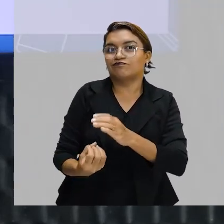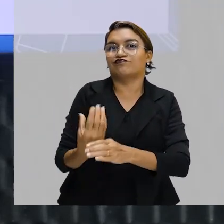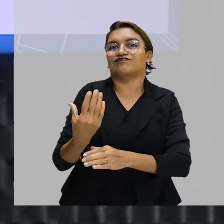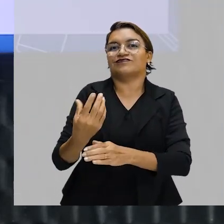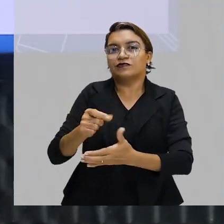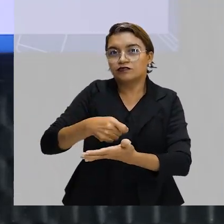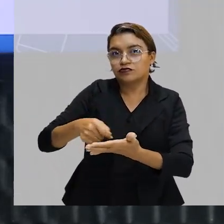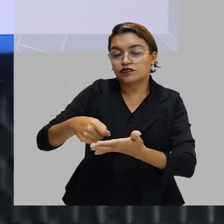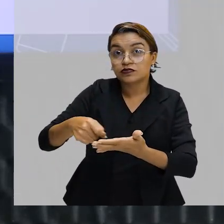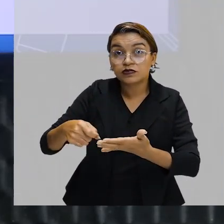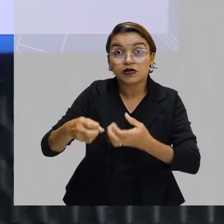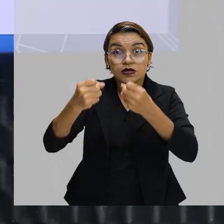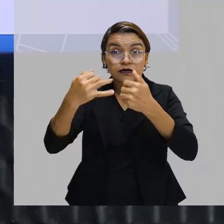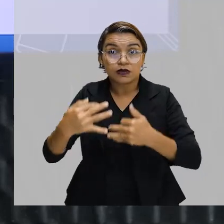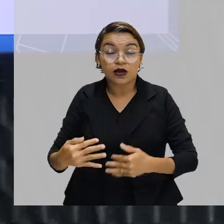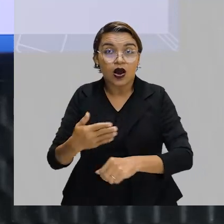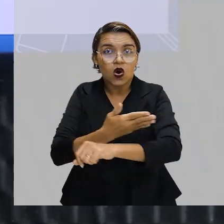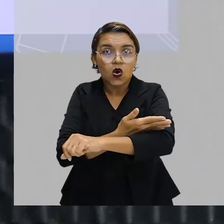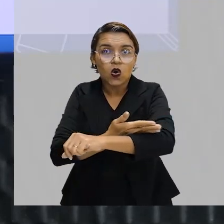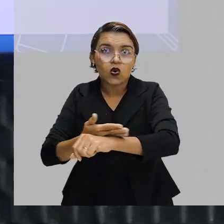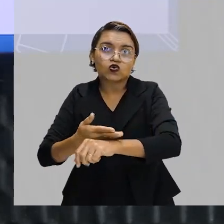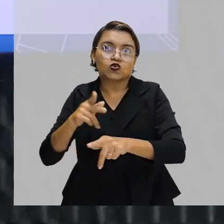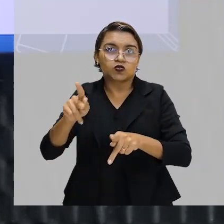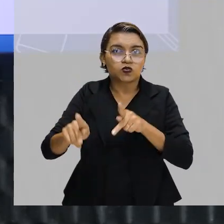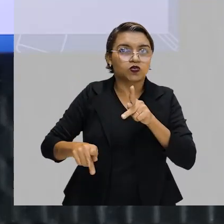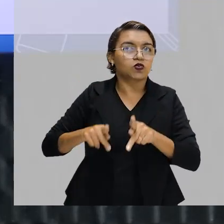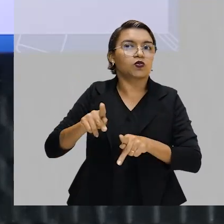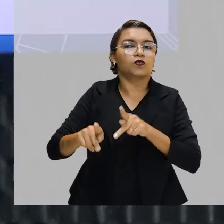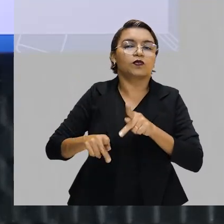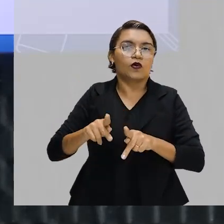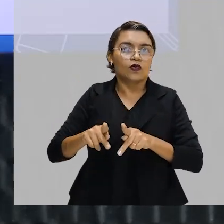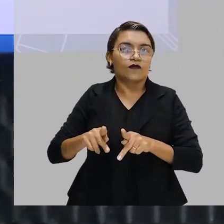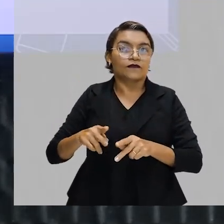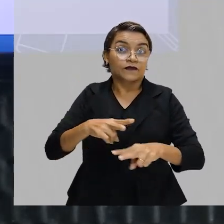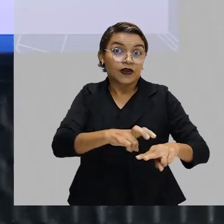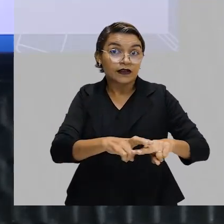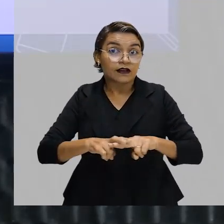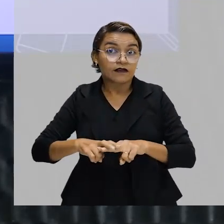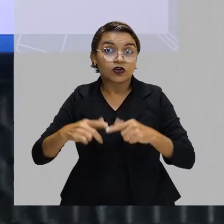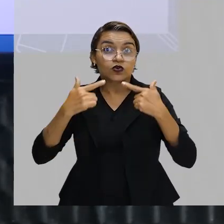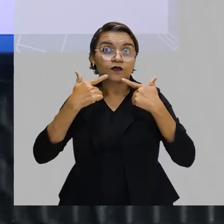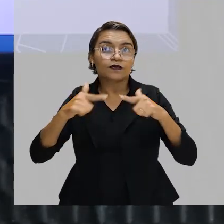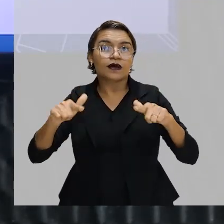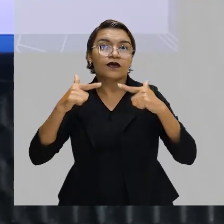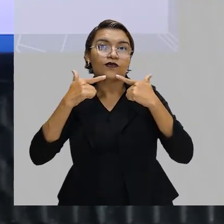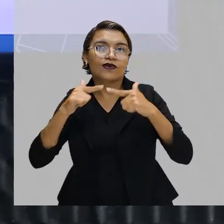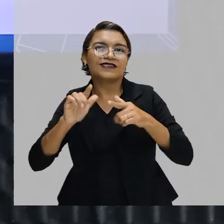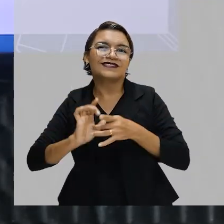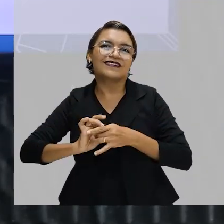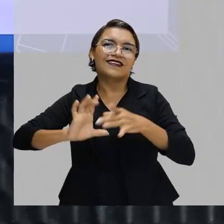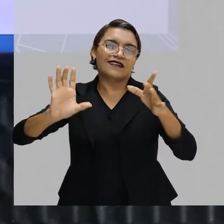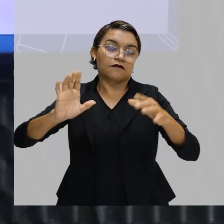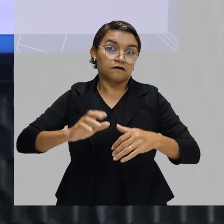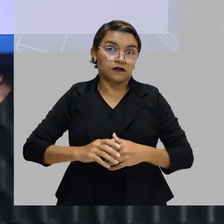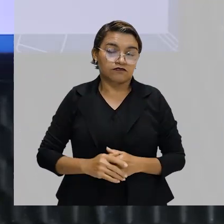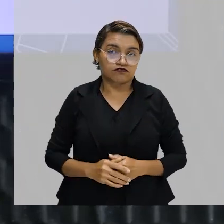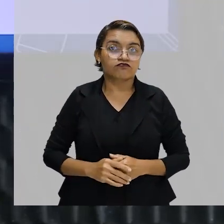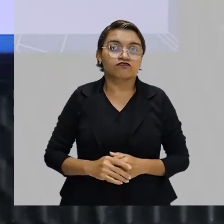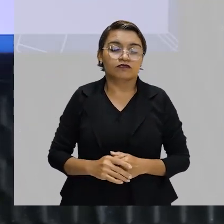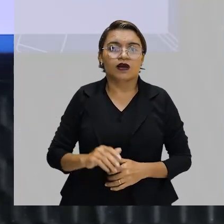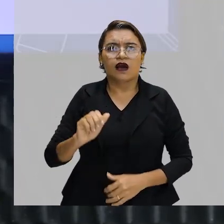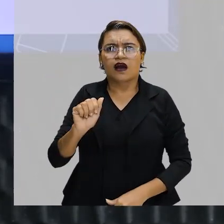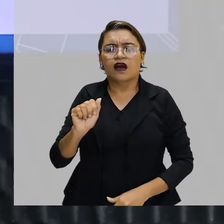De que mais? Dos costumes desse povo. Por meio de uma linguagem livre. Livre de arcaísmo.